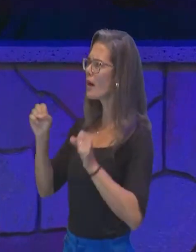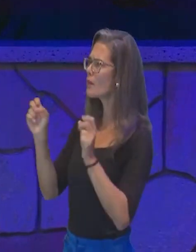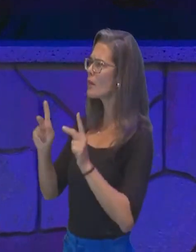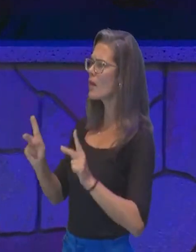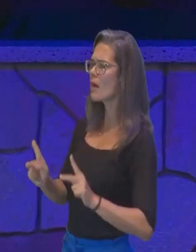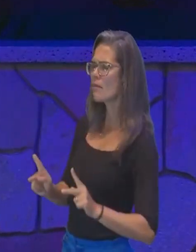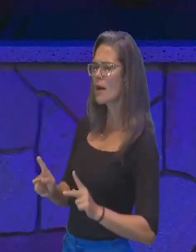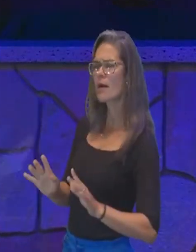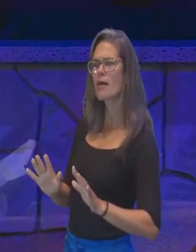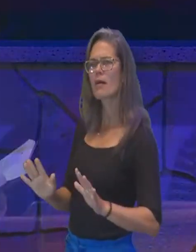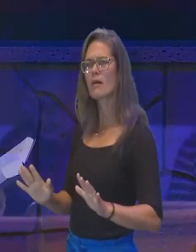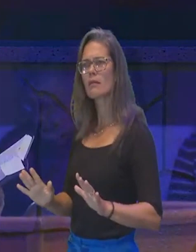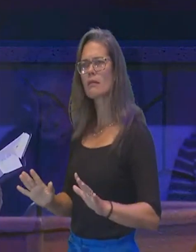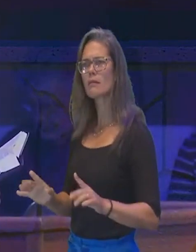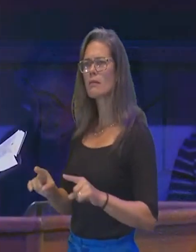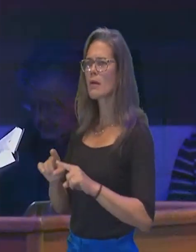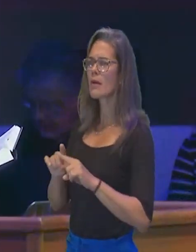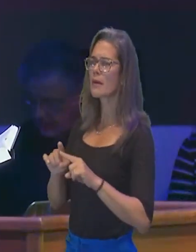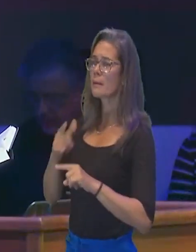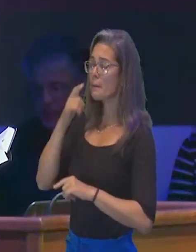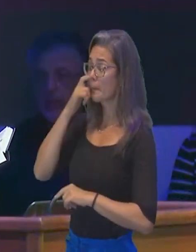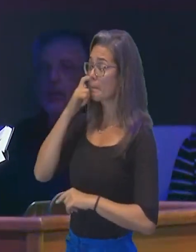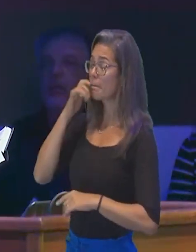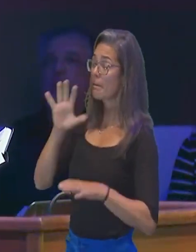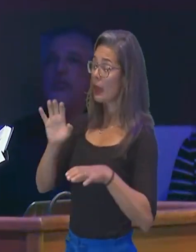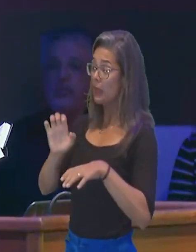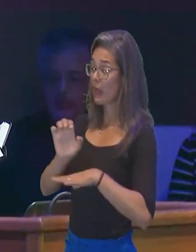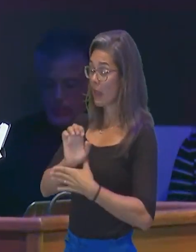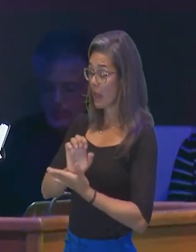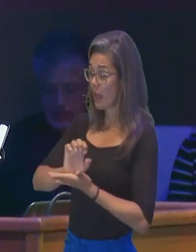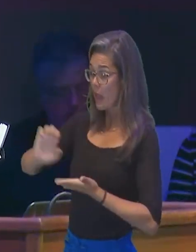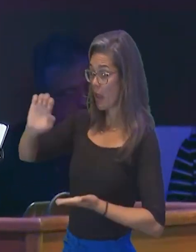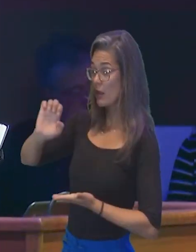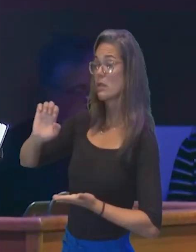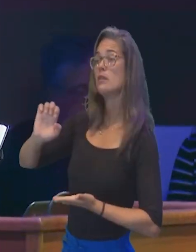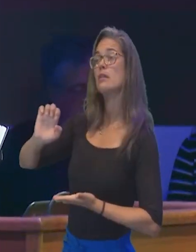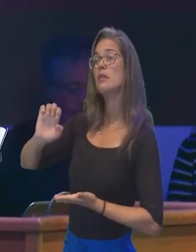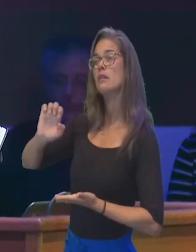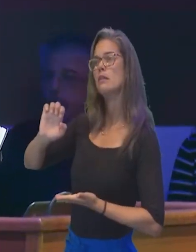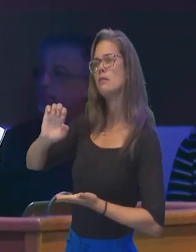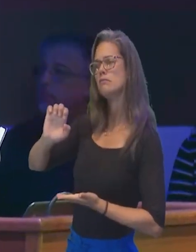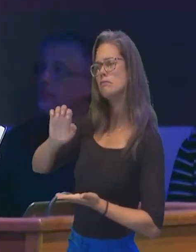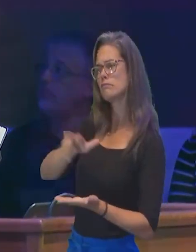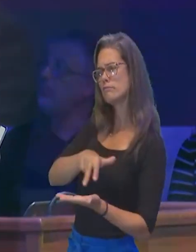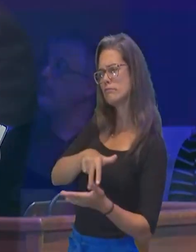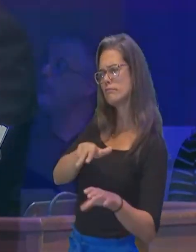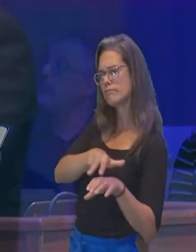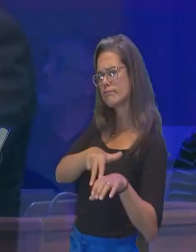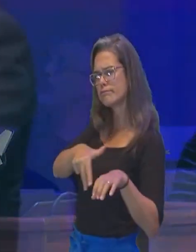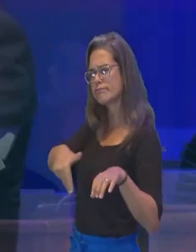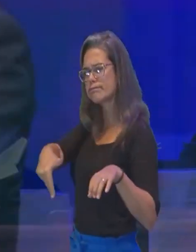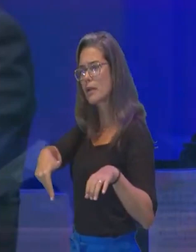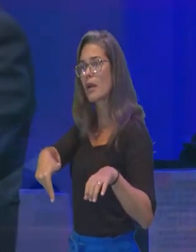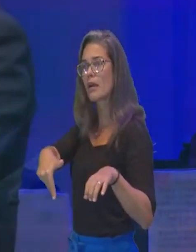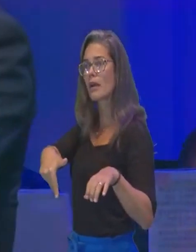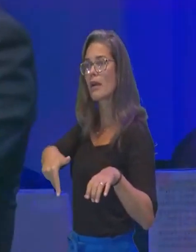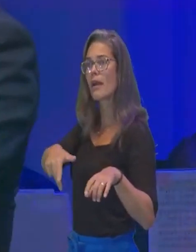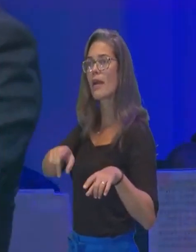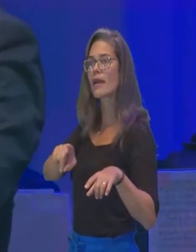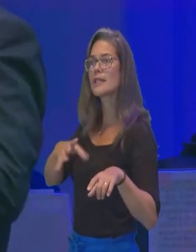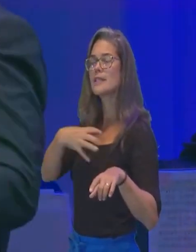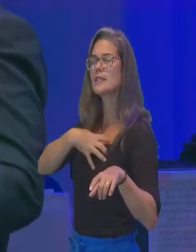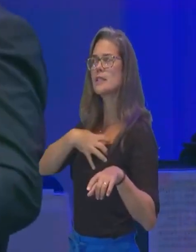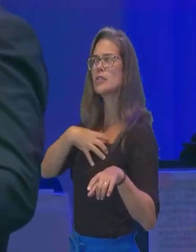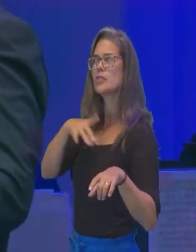Elias, envolveu o rosto no seu manto e saindo, pôs-se à entrada da caverna. Eis que lhe veio uma voz e